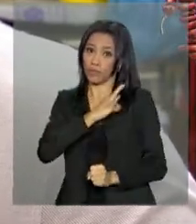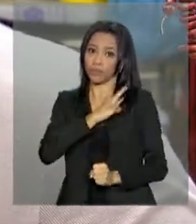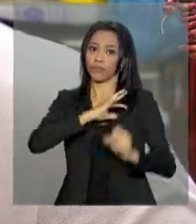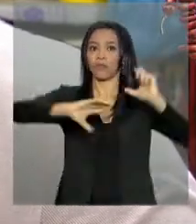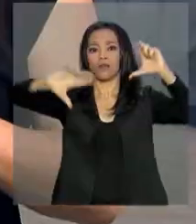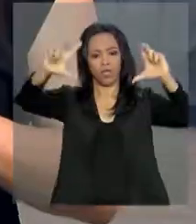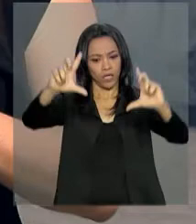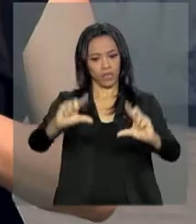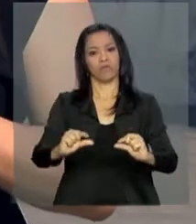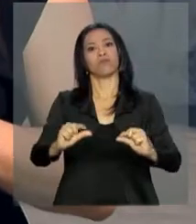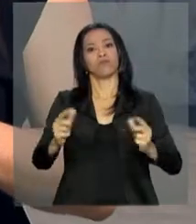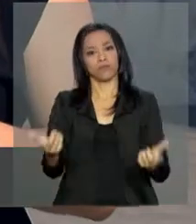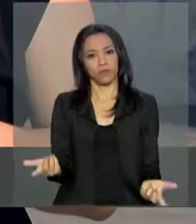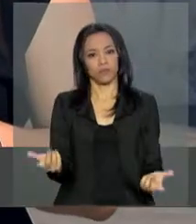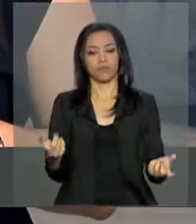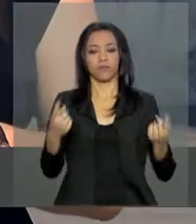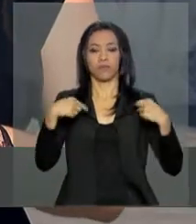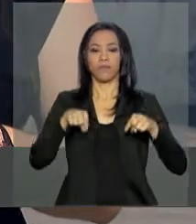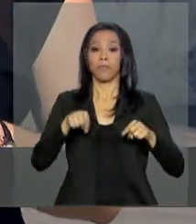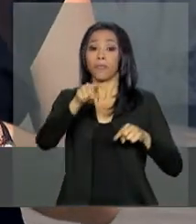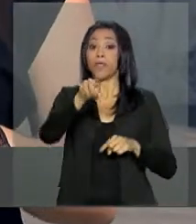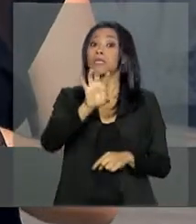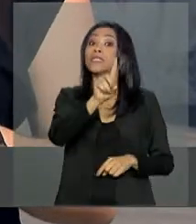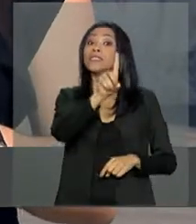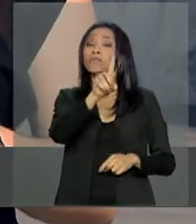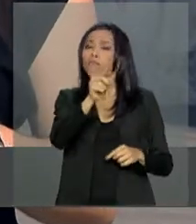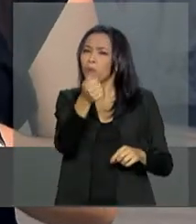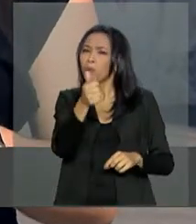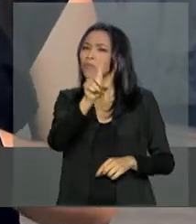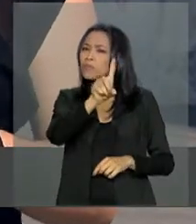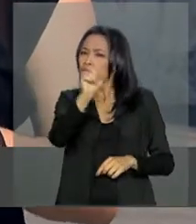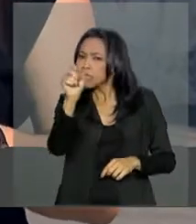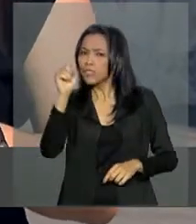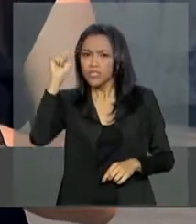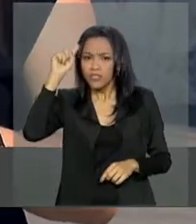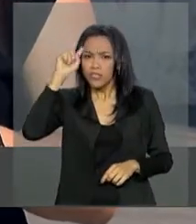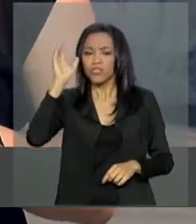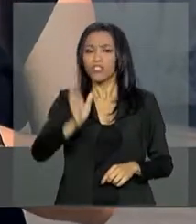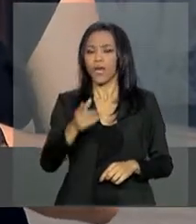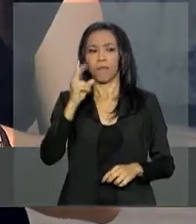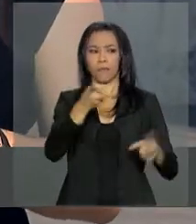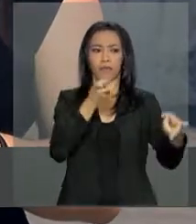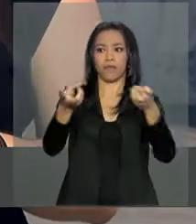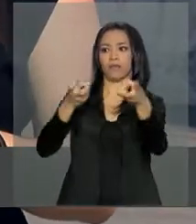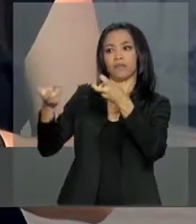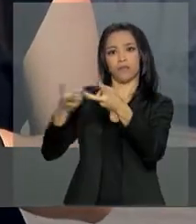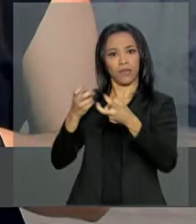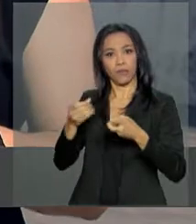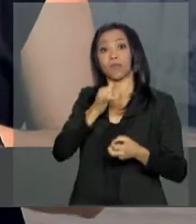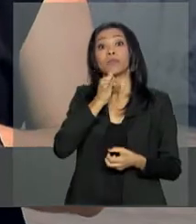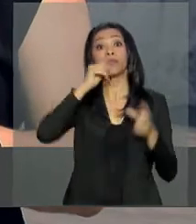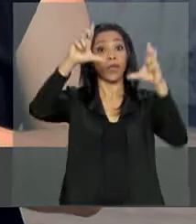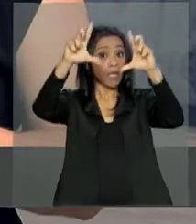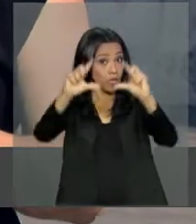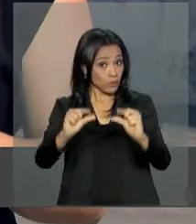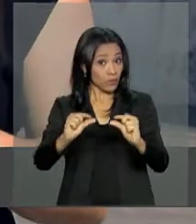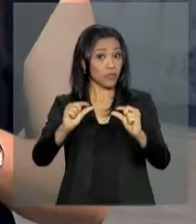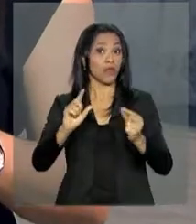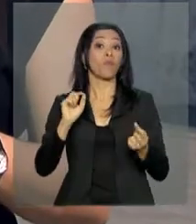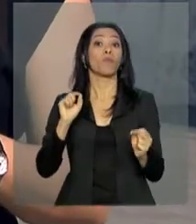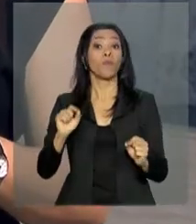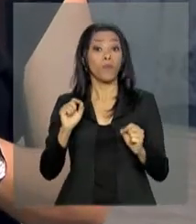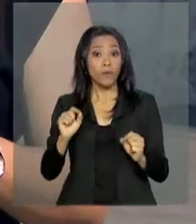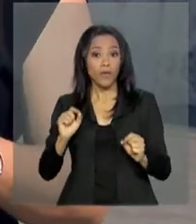cai assustadoramente. Com pouco mais de 100 dias de intervenção, os resultados começam a aparecer com queda, por exemplo, no número de crimes